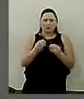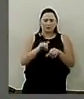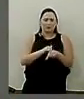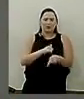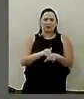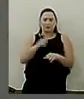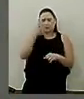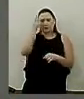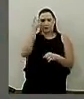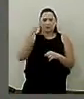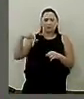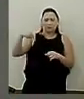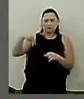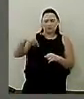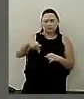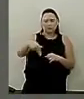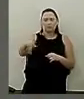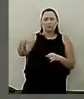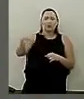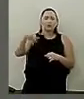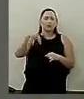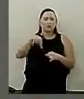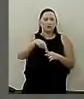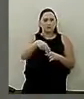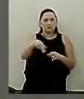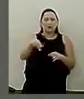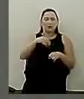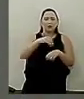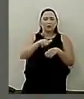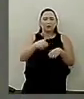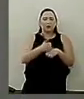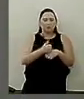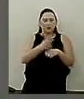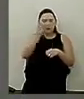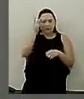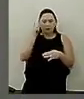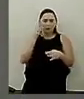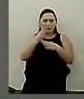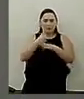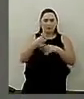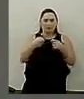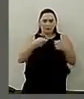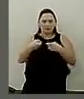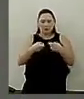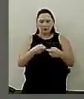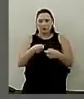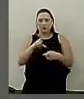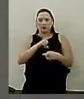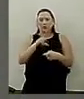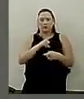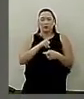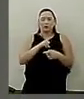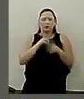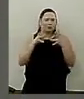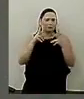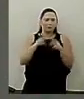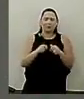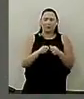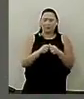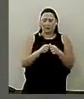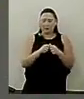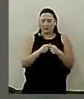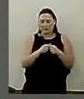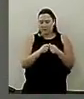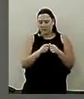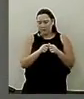viu pessoas passando por ali, nas vezes que Jerusalém foi invadida, nas vezes que Jerusalém foi conquistada, nas